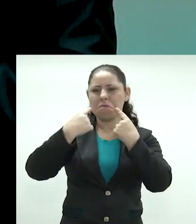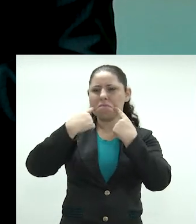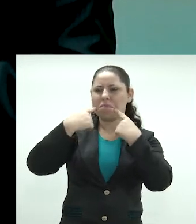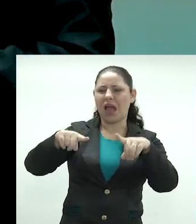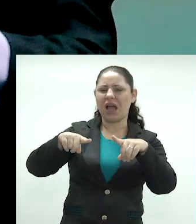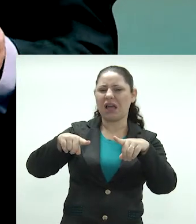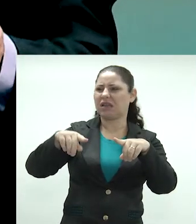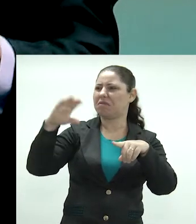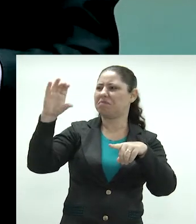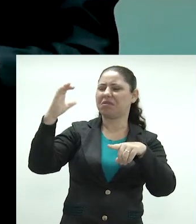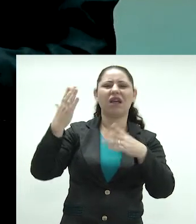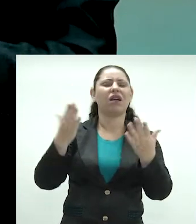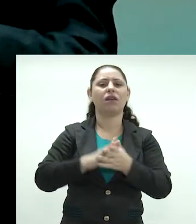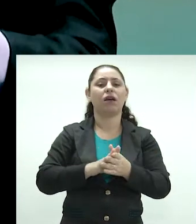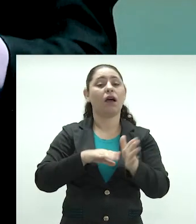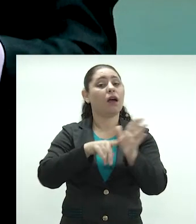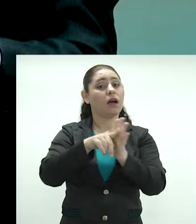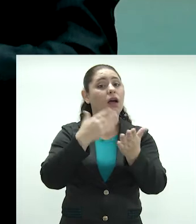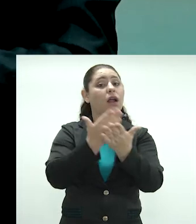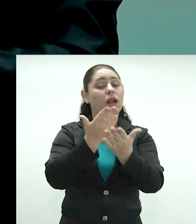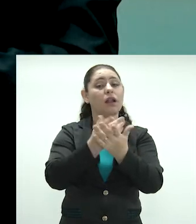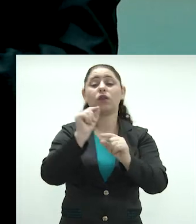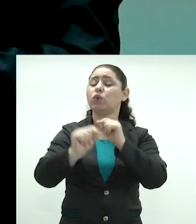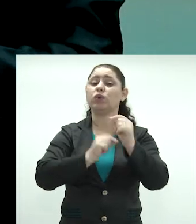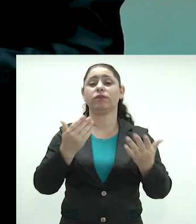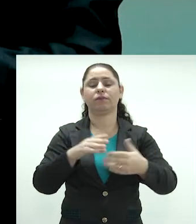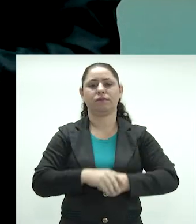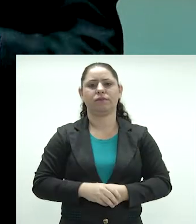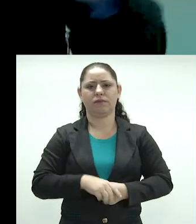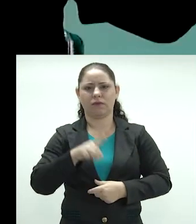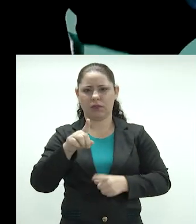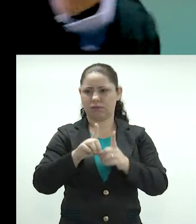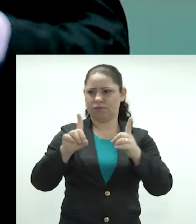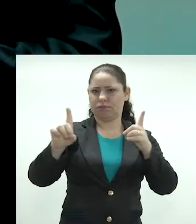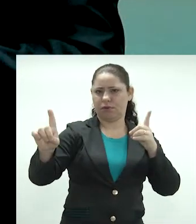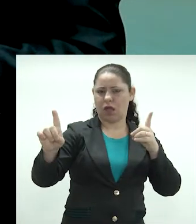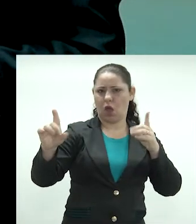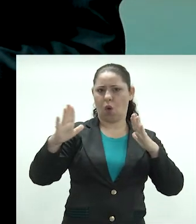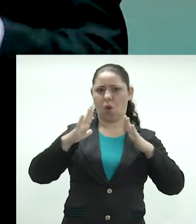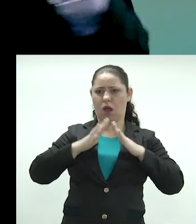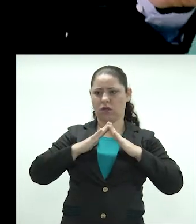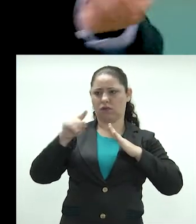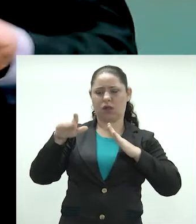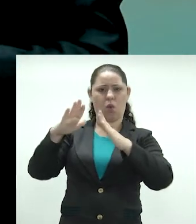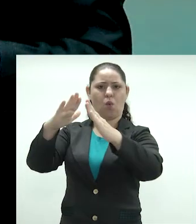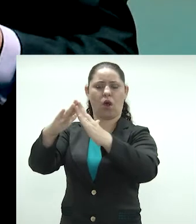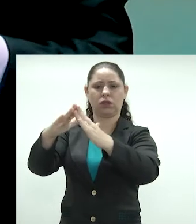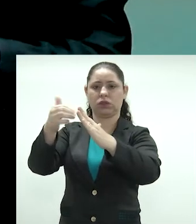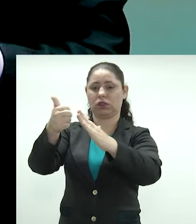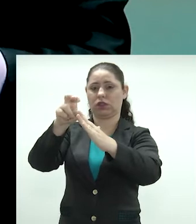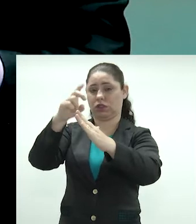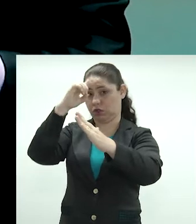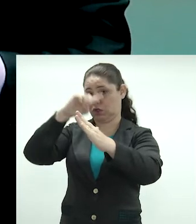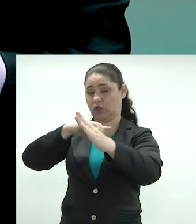medida científica, basta você analisar num tom óbvio. Você estando distante de mim, eu estando na minha casa, você estando na tua casa, 15 dias você é